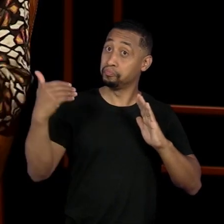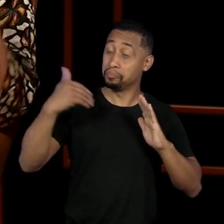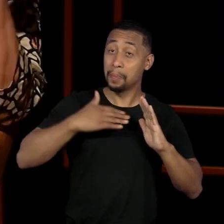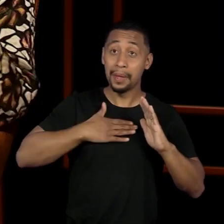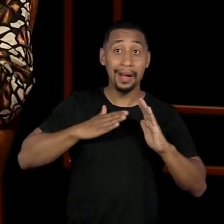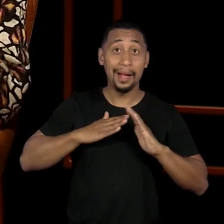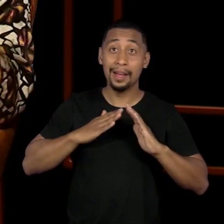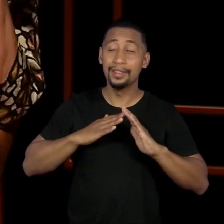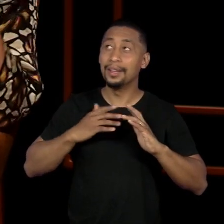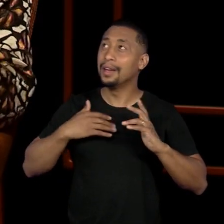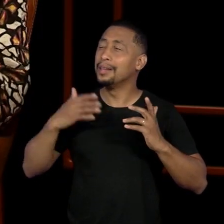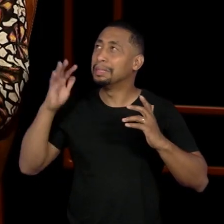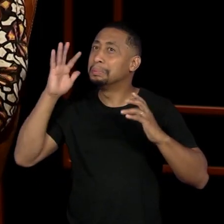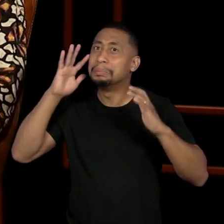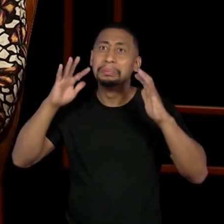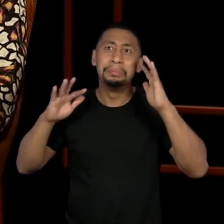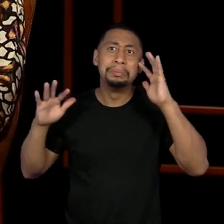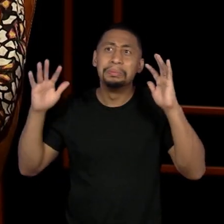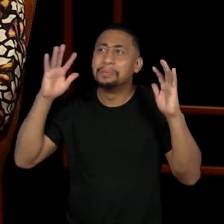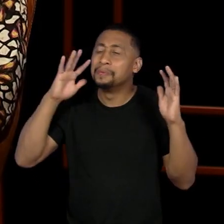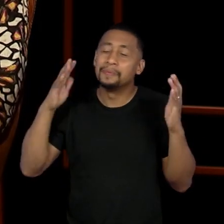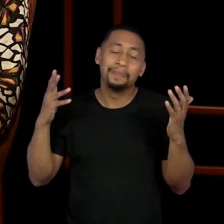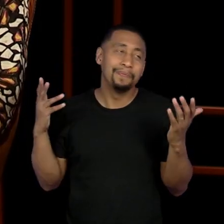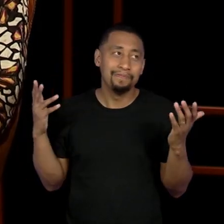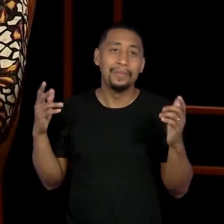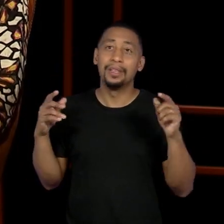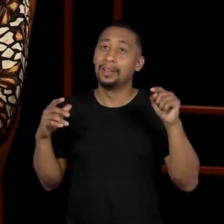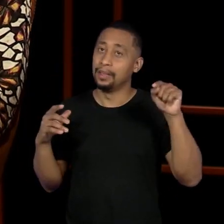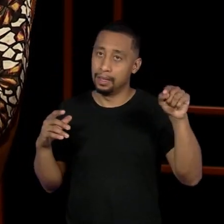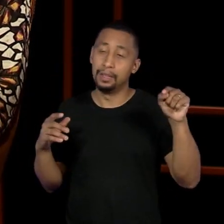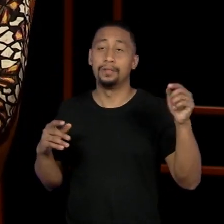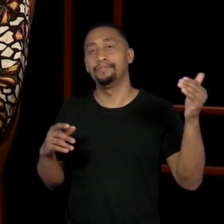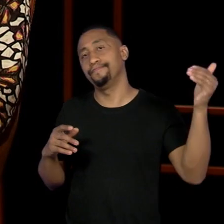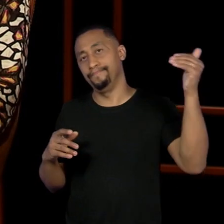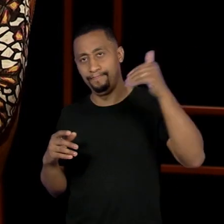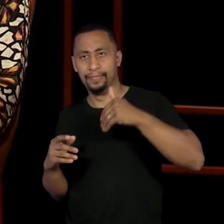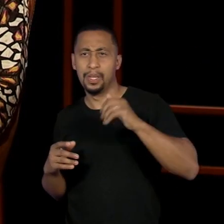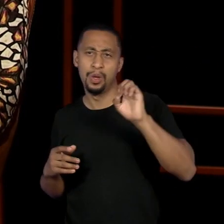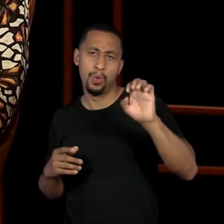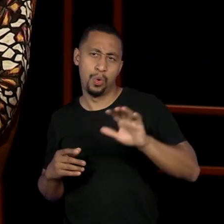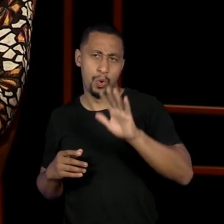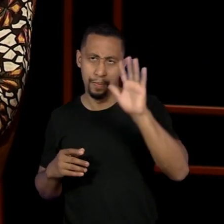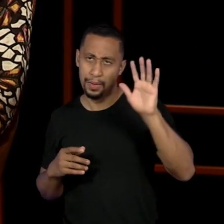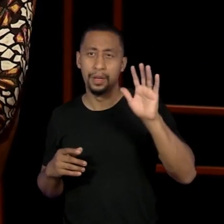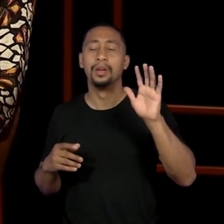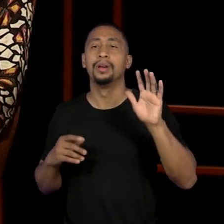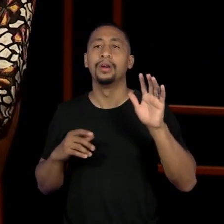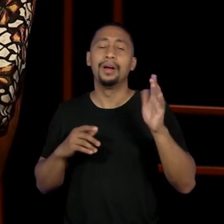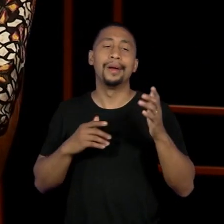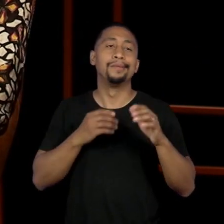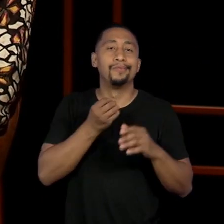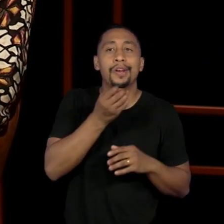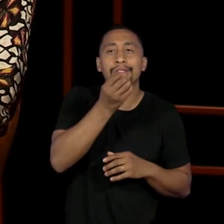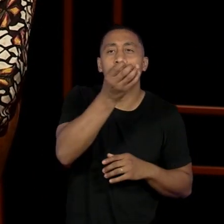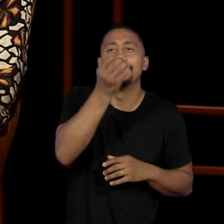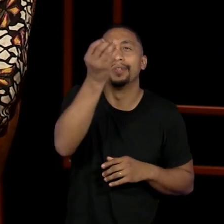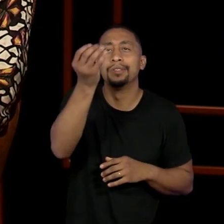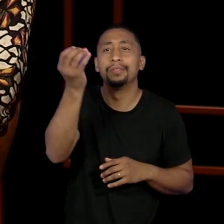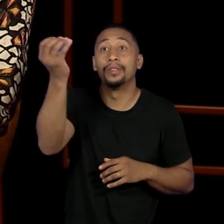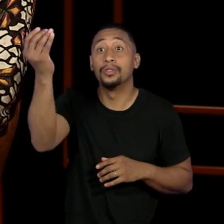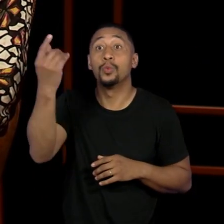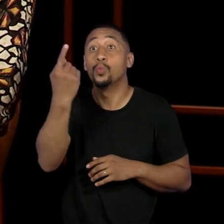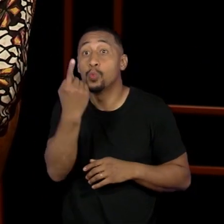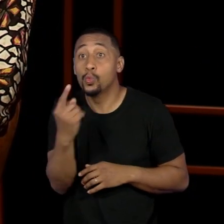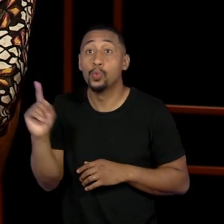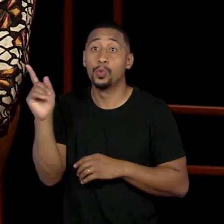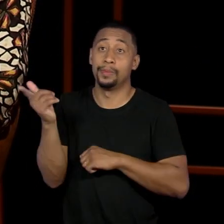uma viagem que ele fez pela Europa. E a última paragem dele era Lisboa. E a